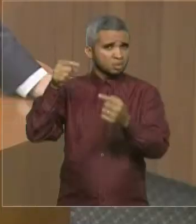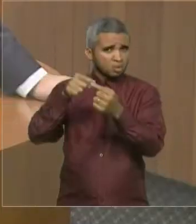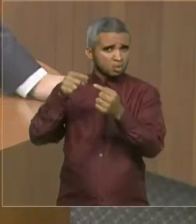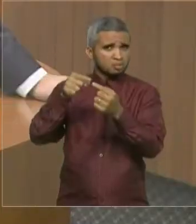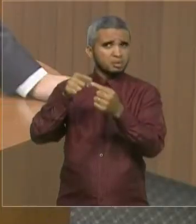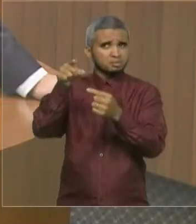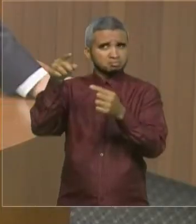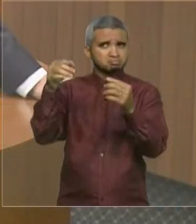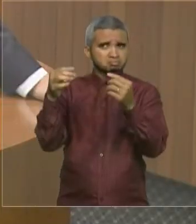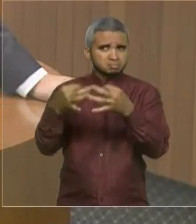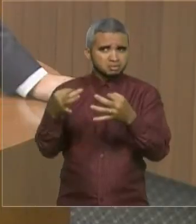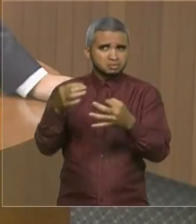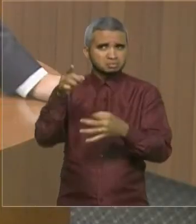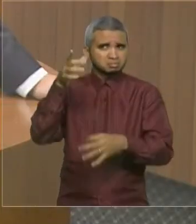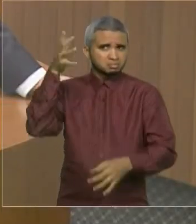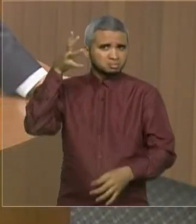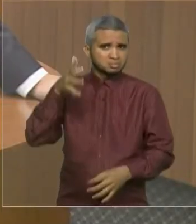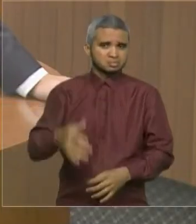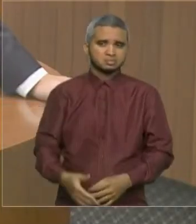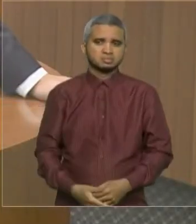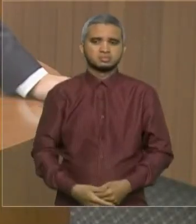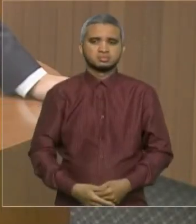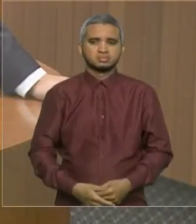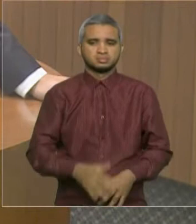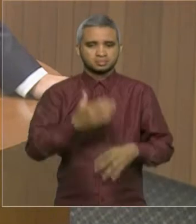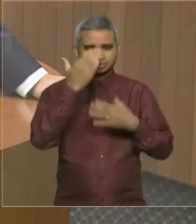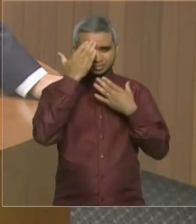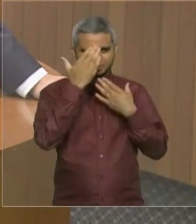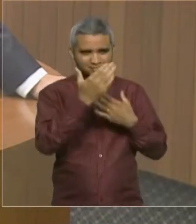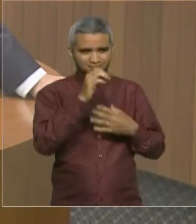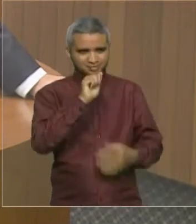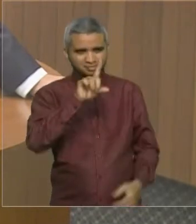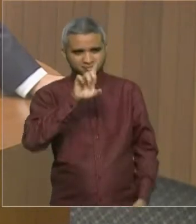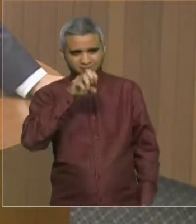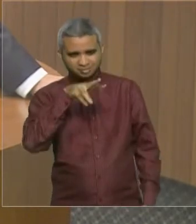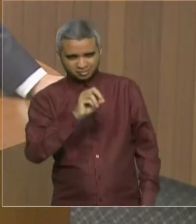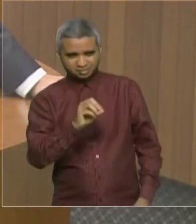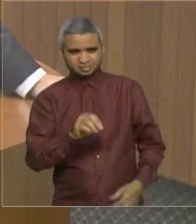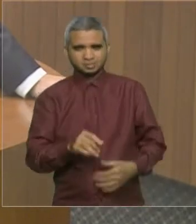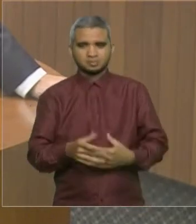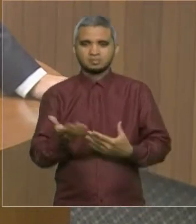Obrigado, deputado Adelmo. Deputada Helena.